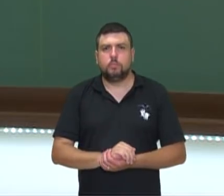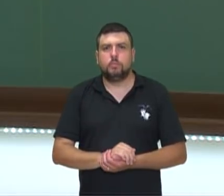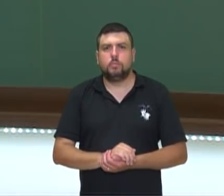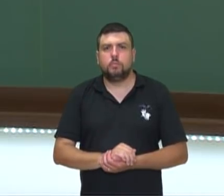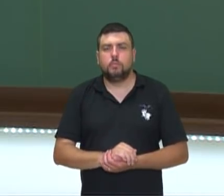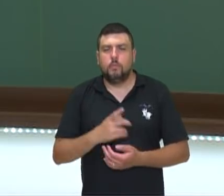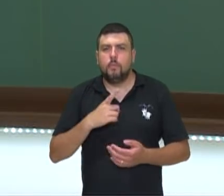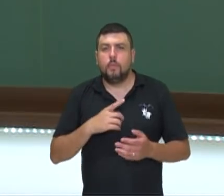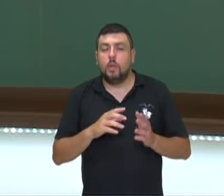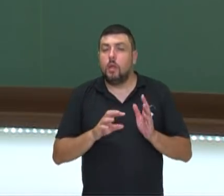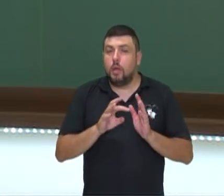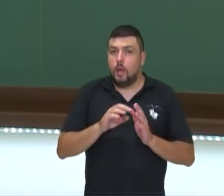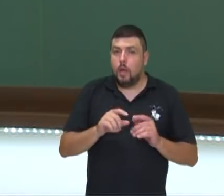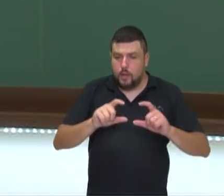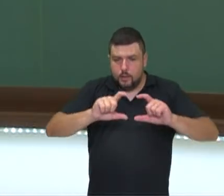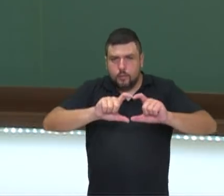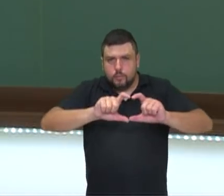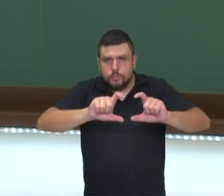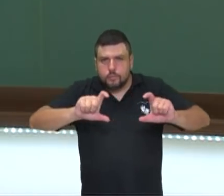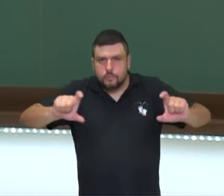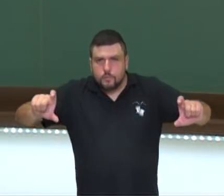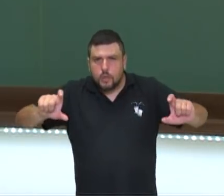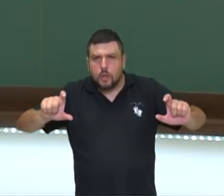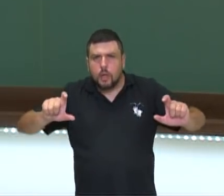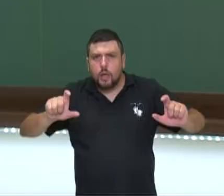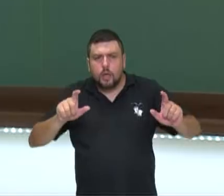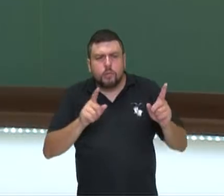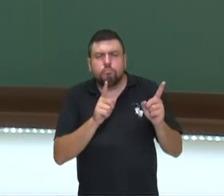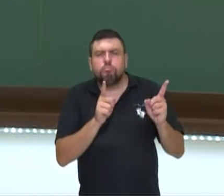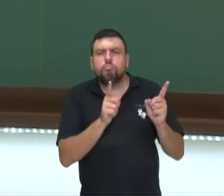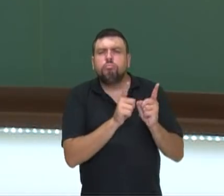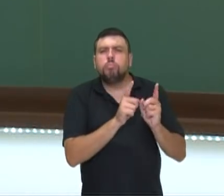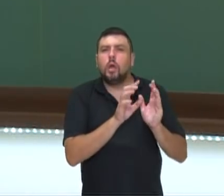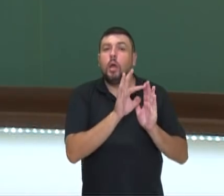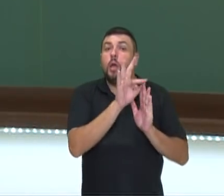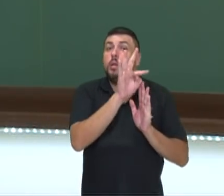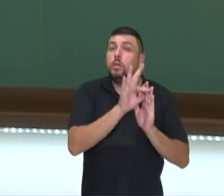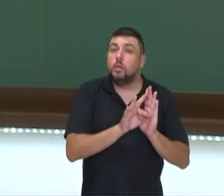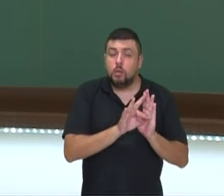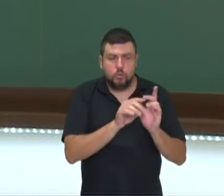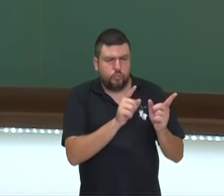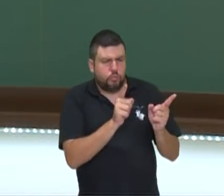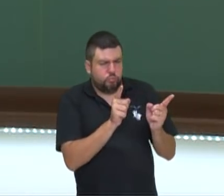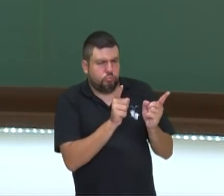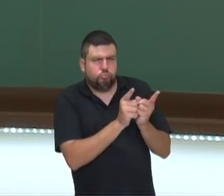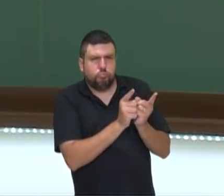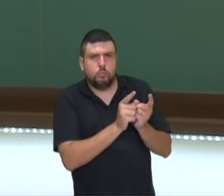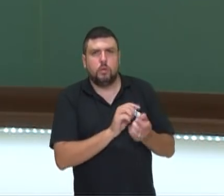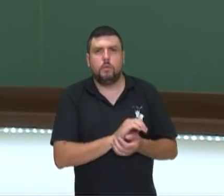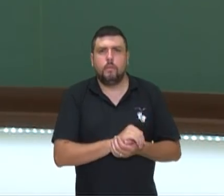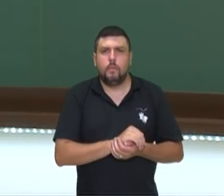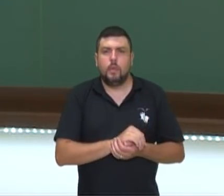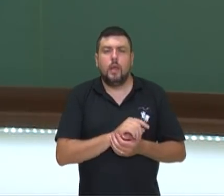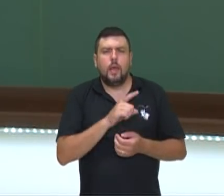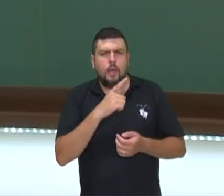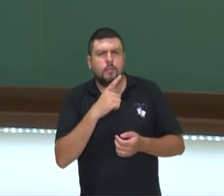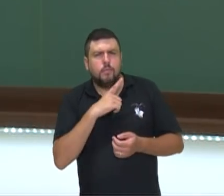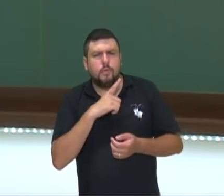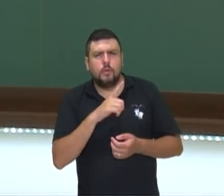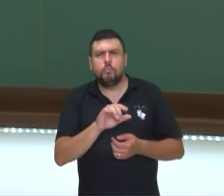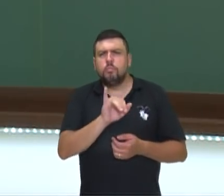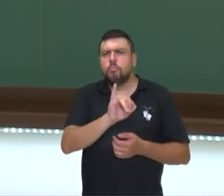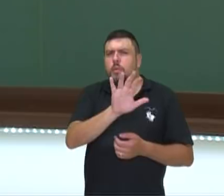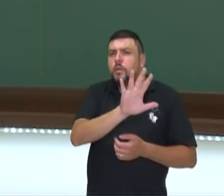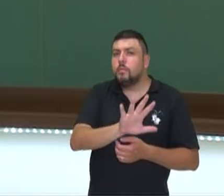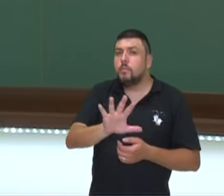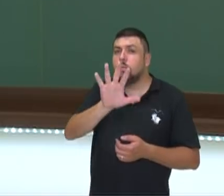tipo de texto ele é curto, ele é pequeno, em quadrinhos, tá? Dentro desses quadrinhos vai ter muita imagem, muita ação acontecendo